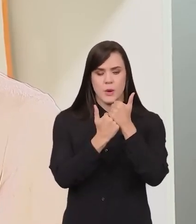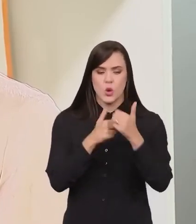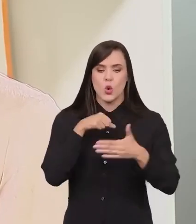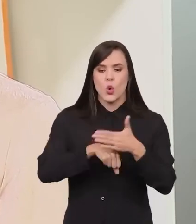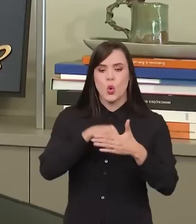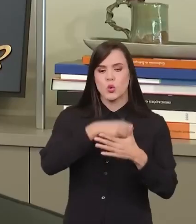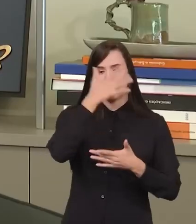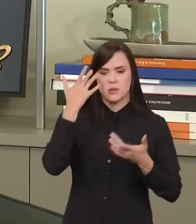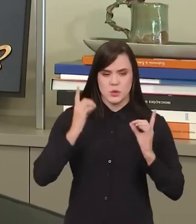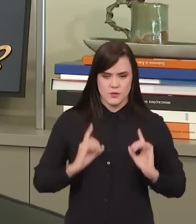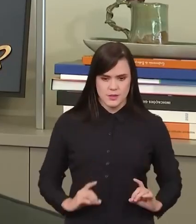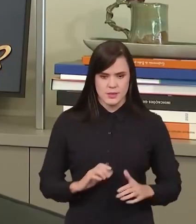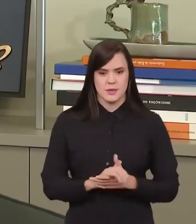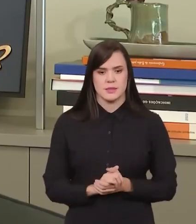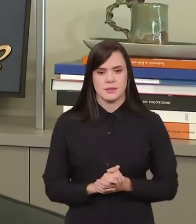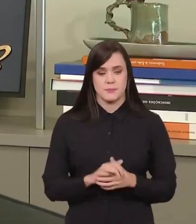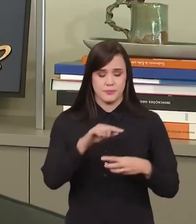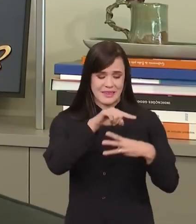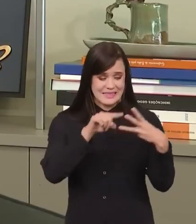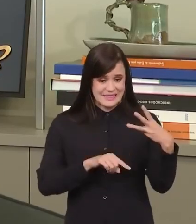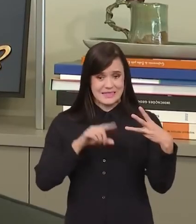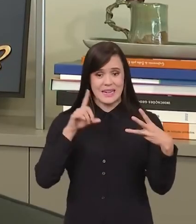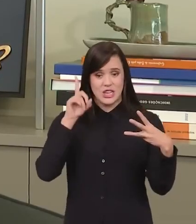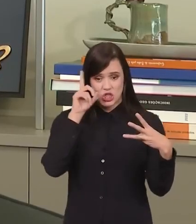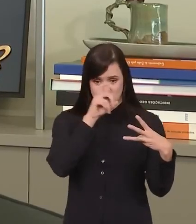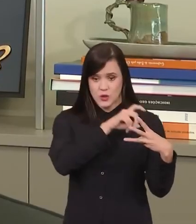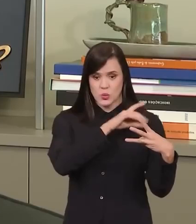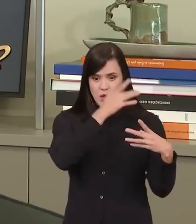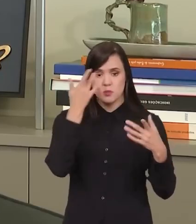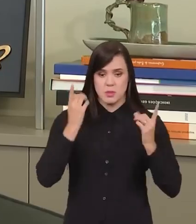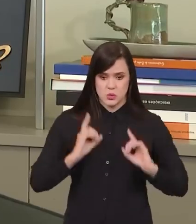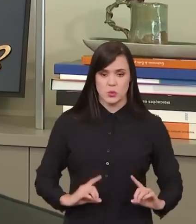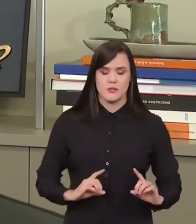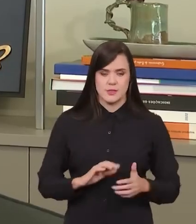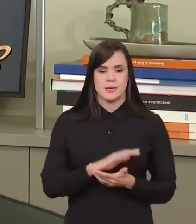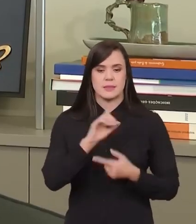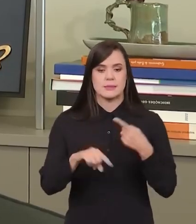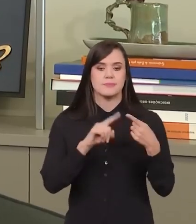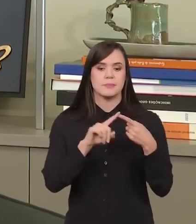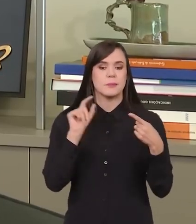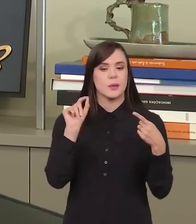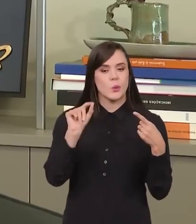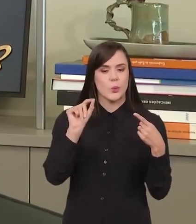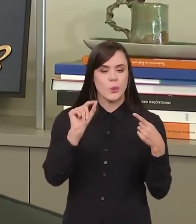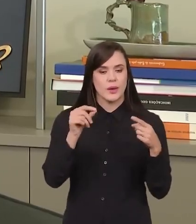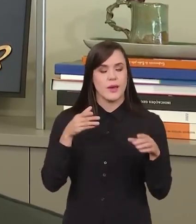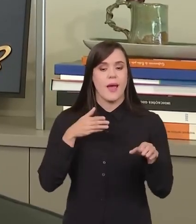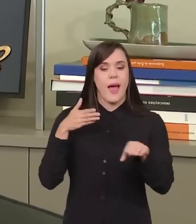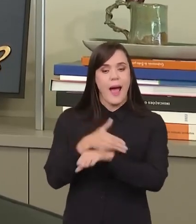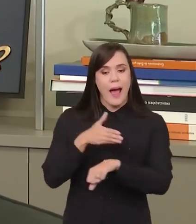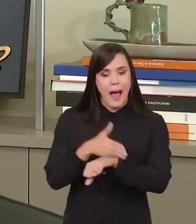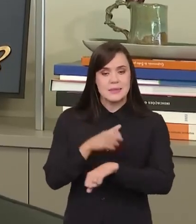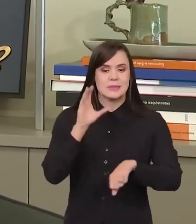com deficiência. Eu diria que são 3 grandes dificuldades que os PCDs têm que enfrentar. A primeira delas é o acesso